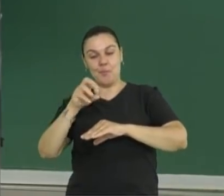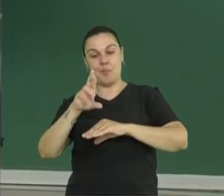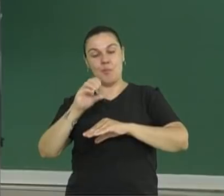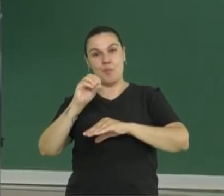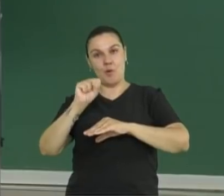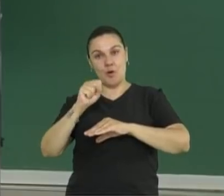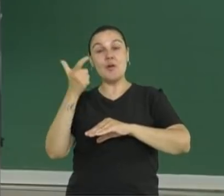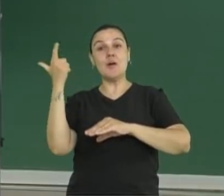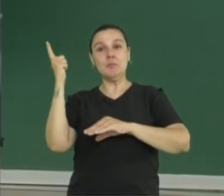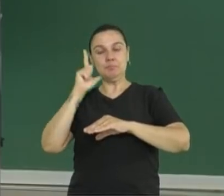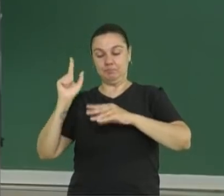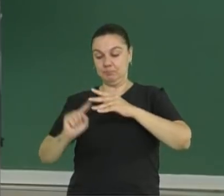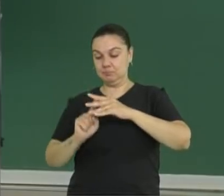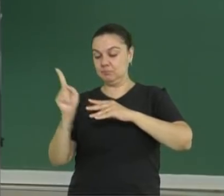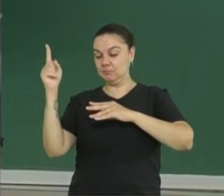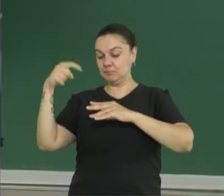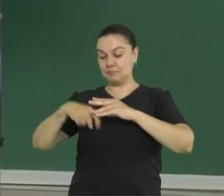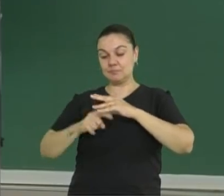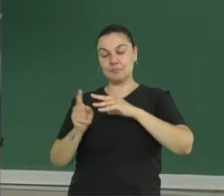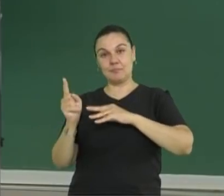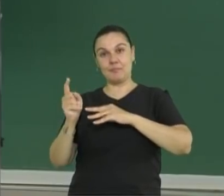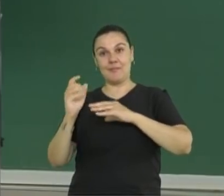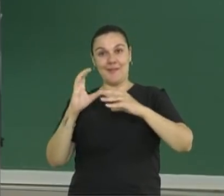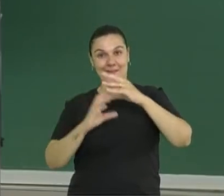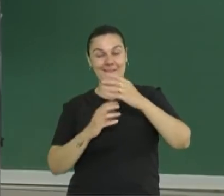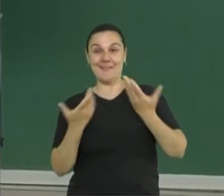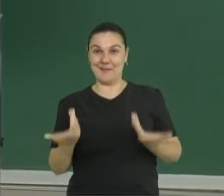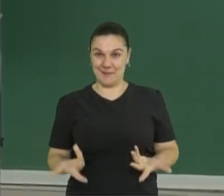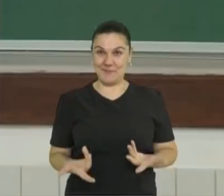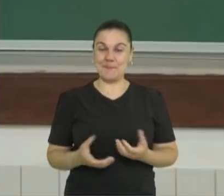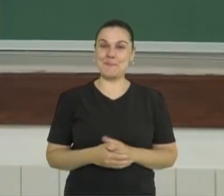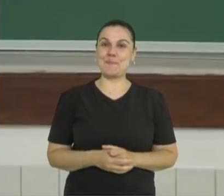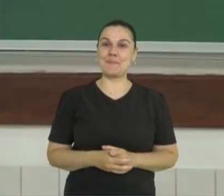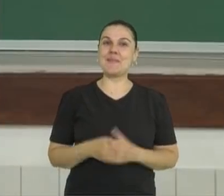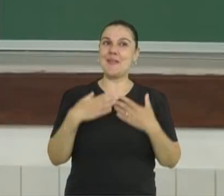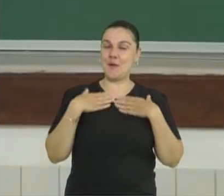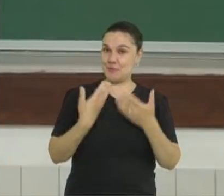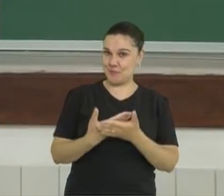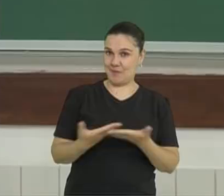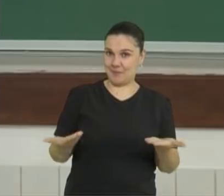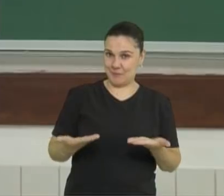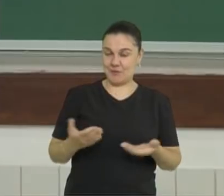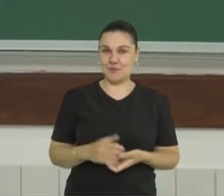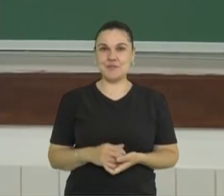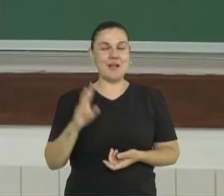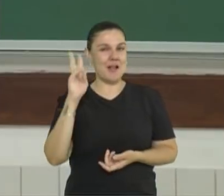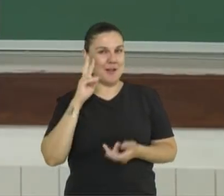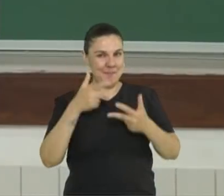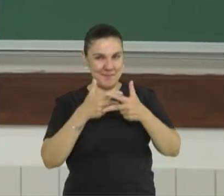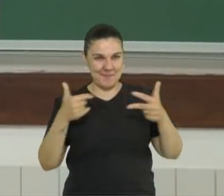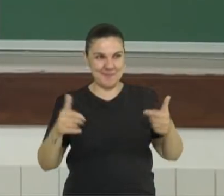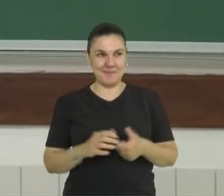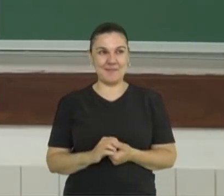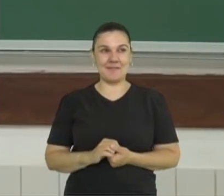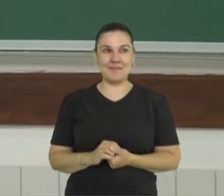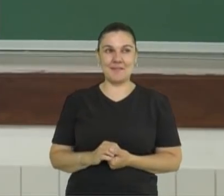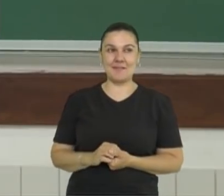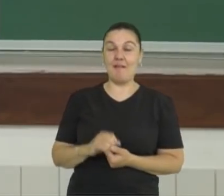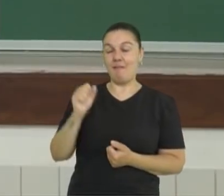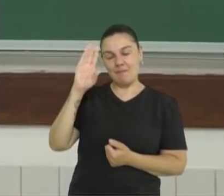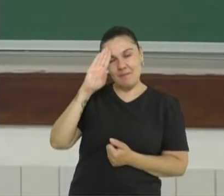os poros, que permite a comunicação entre o núcleo e o citoplasma. Gostou da aula de hoje? Relembrou muita coisa? Vai ser